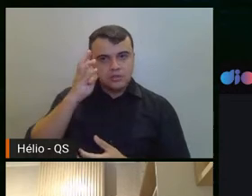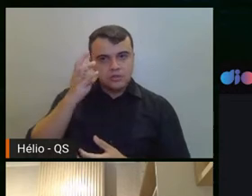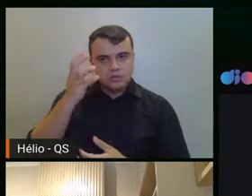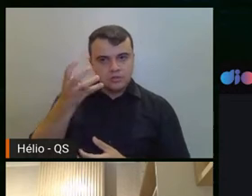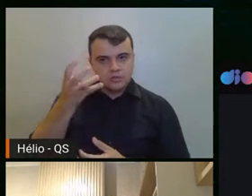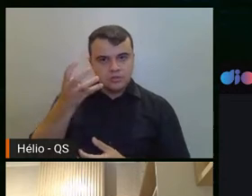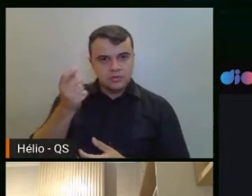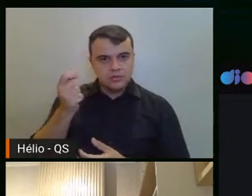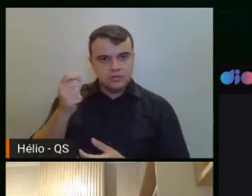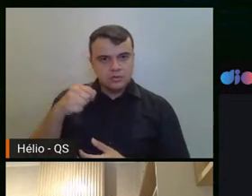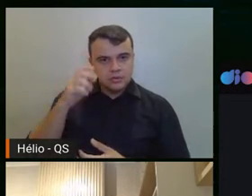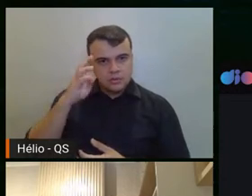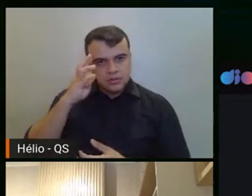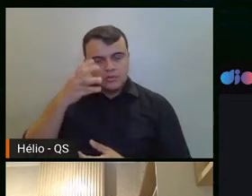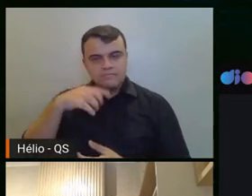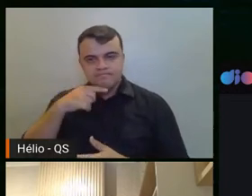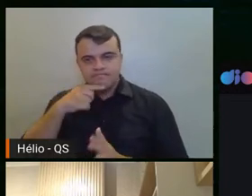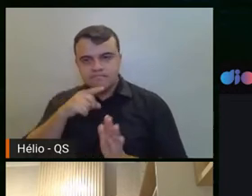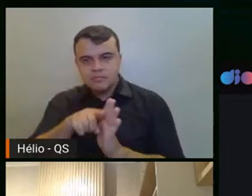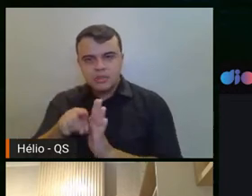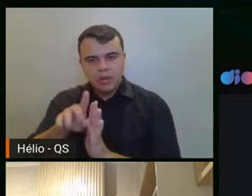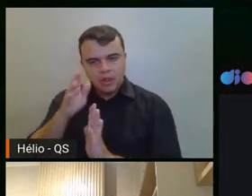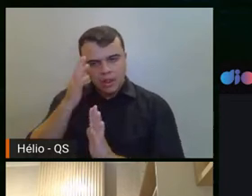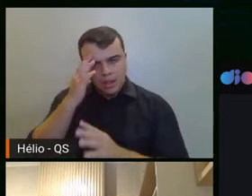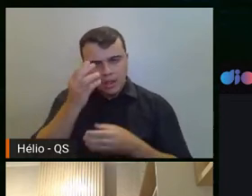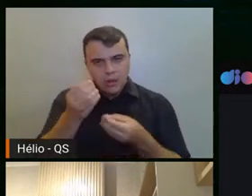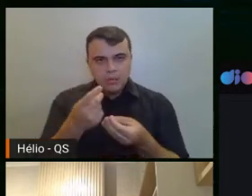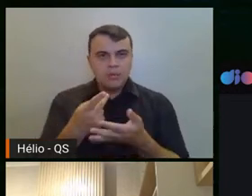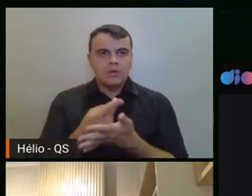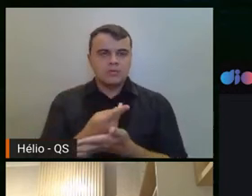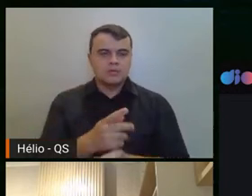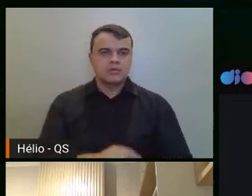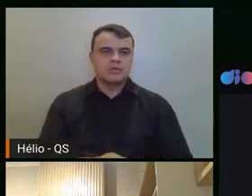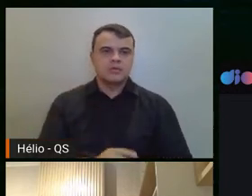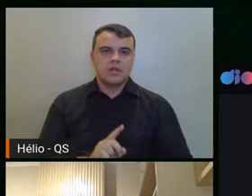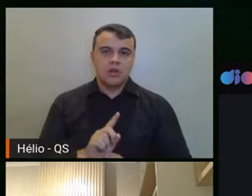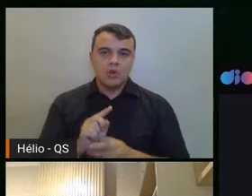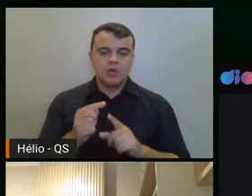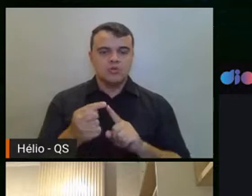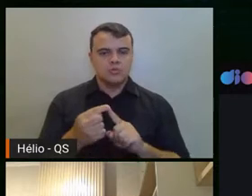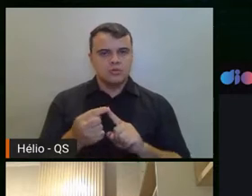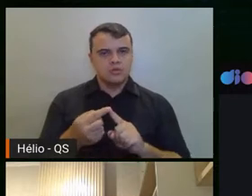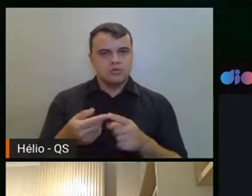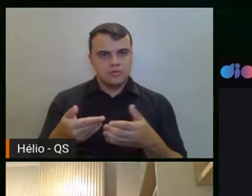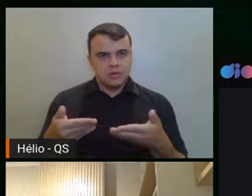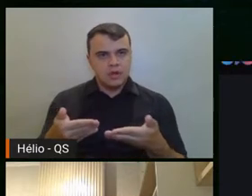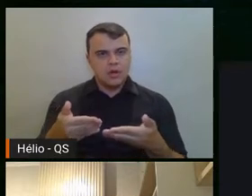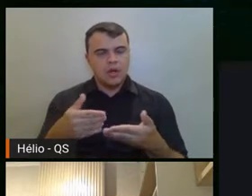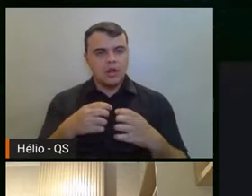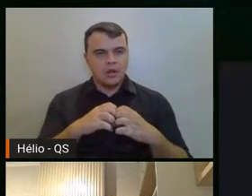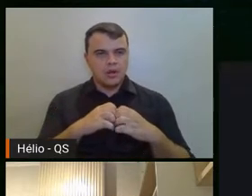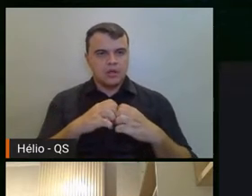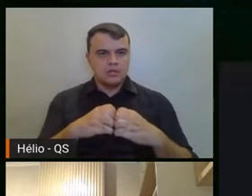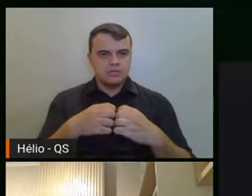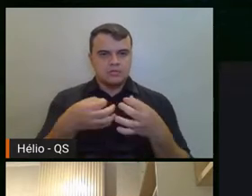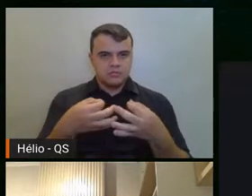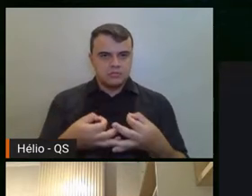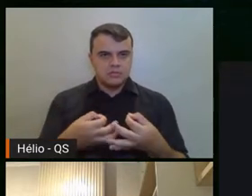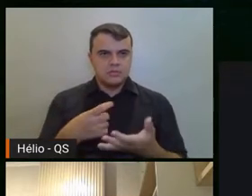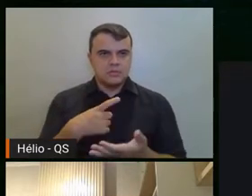for ali resolver um questionário entendeu que tá sendo passado então é esse o objetivo né dos coraçõezinhos aí